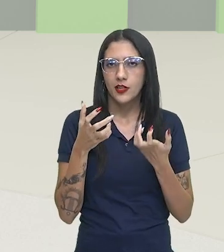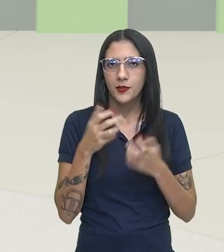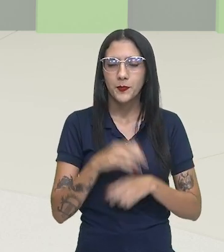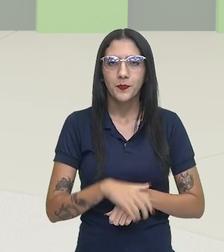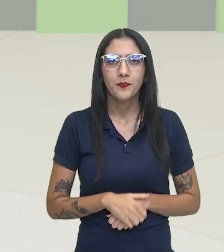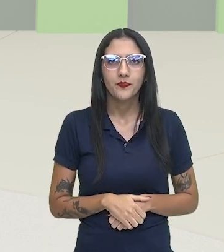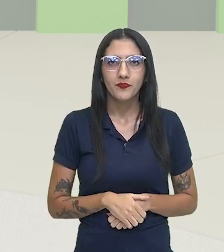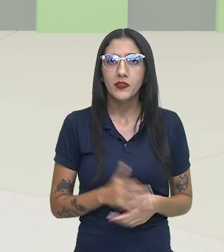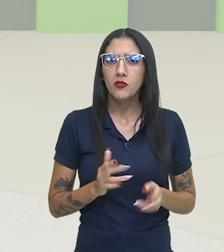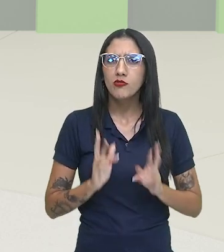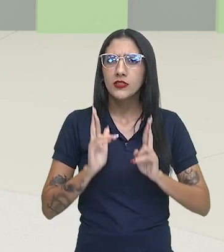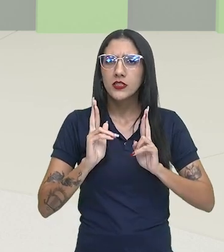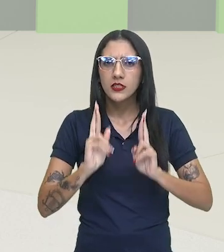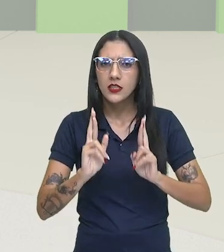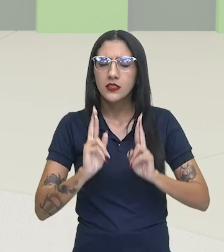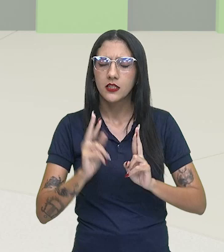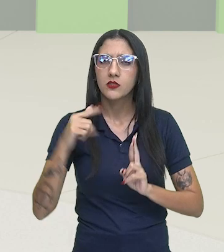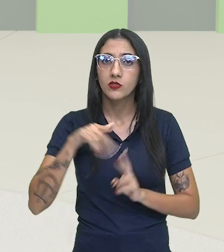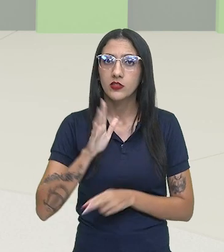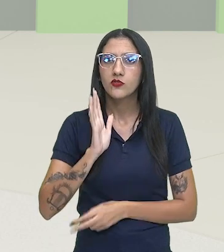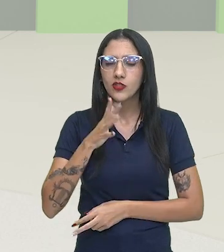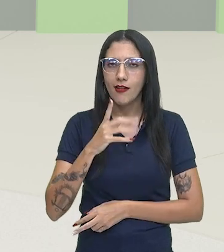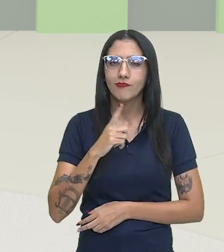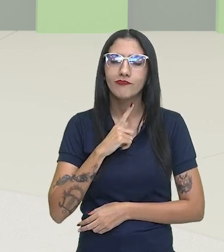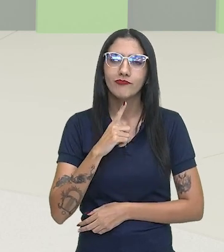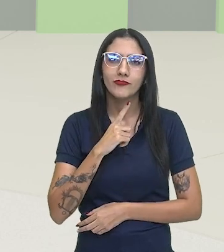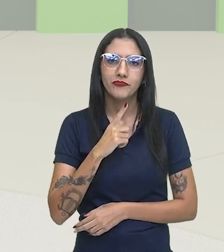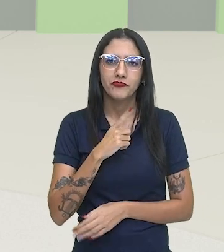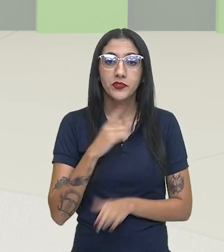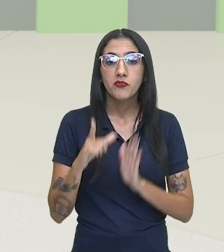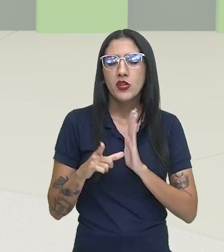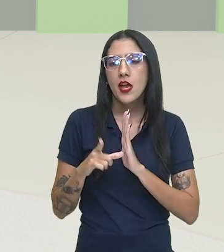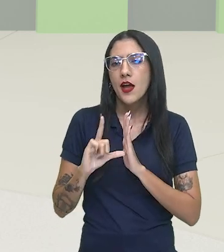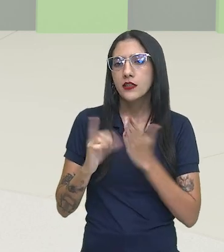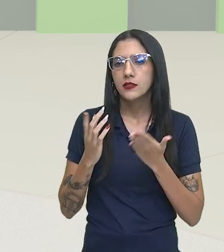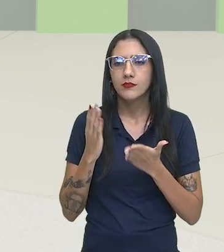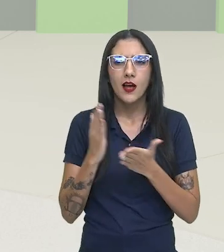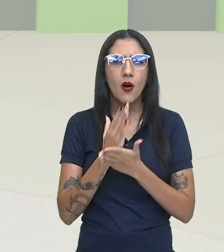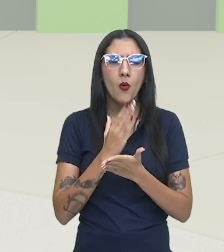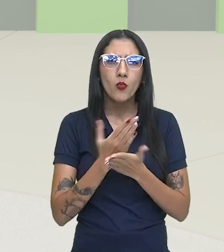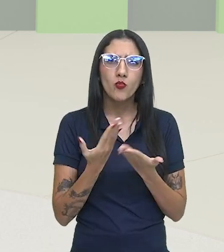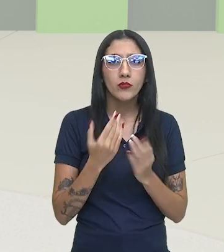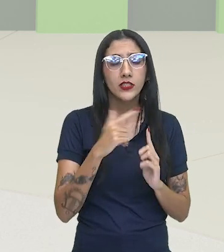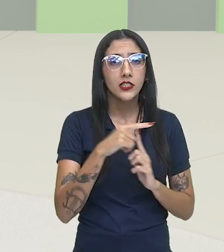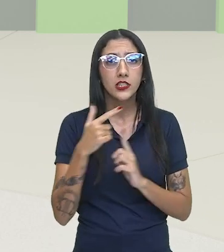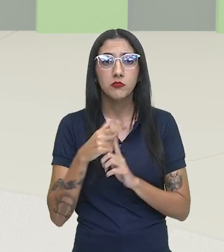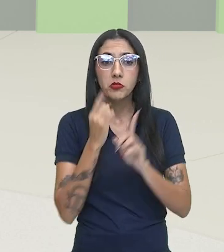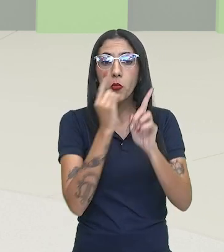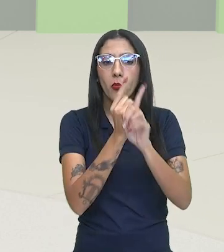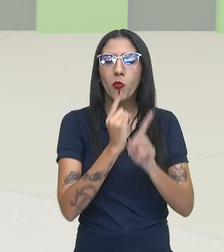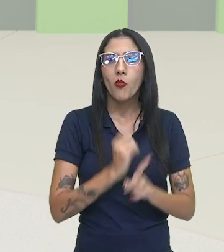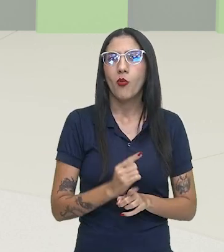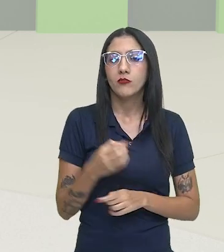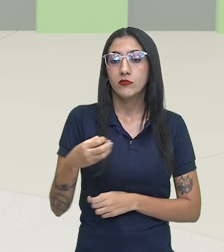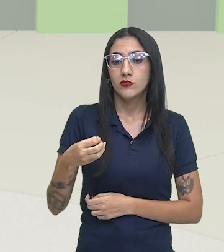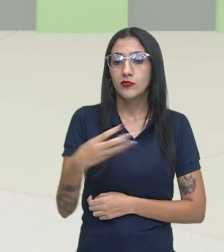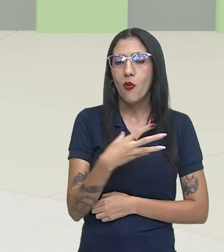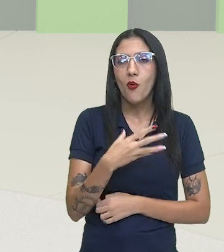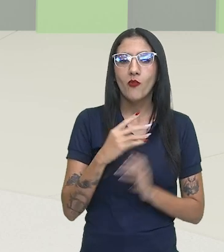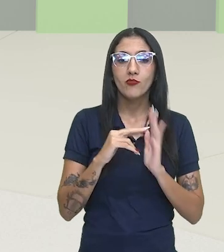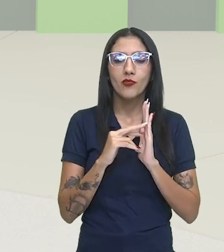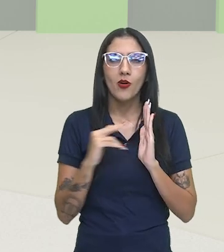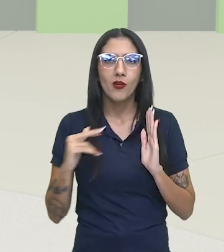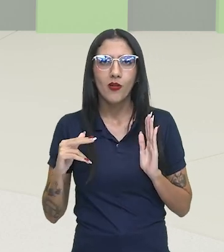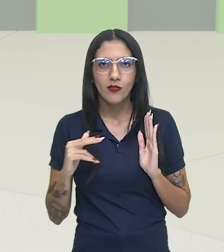tenho certeza que você já fez algum tipo de descoberta inovadora no